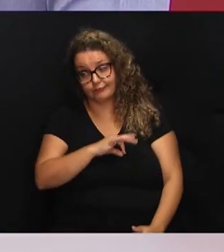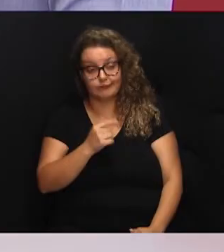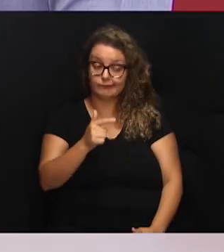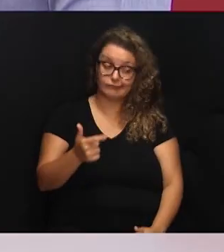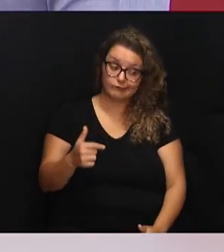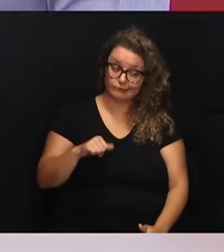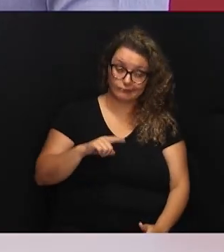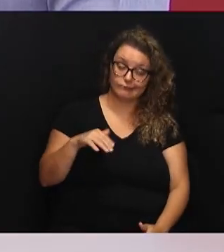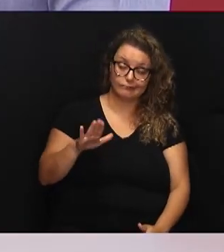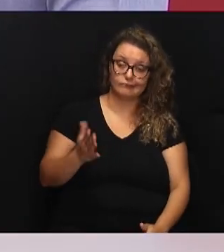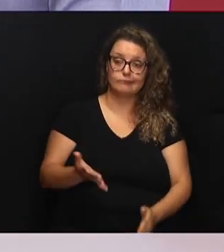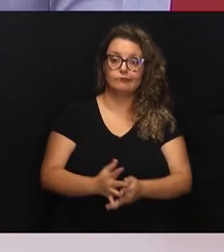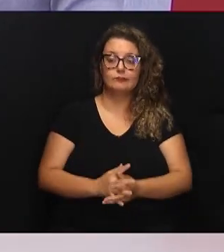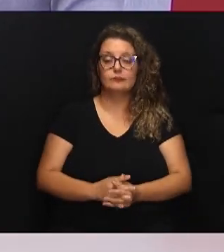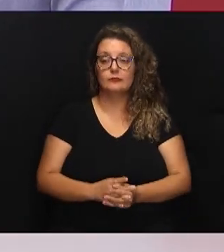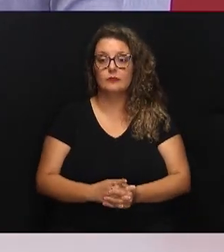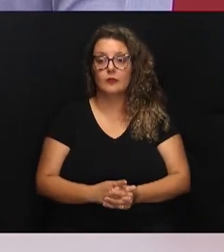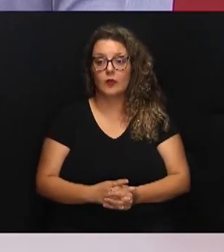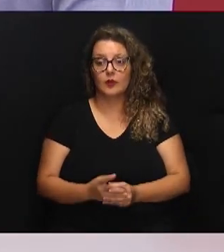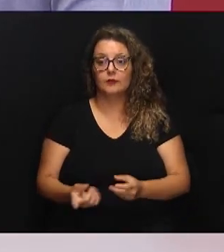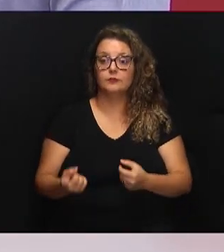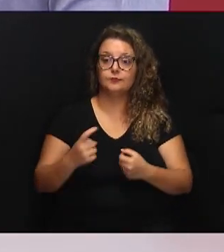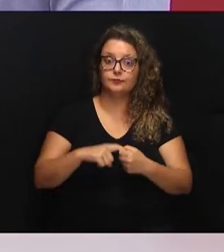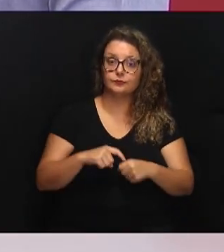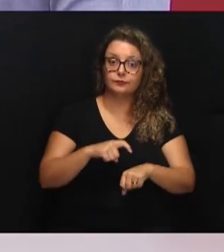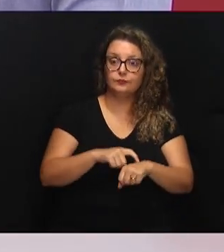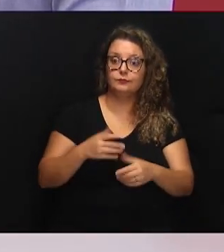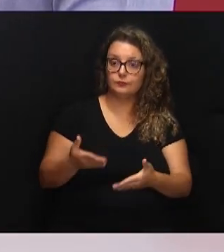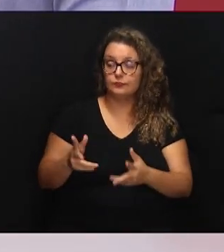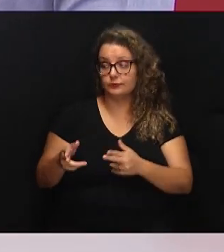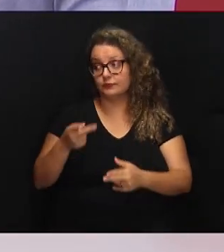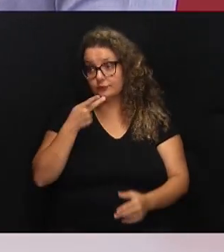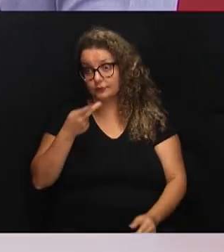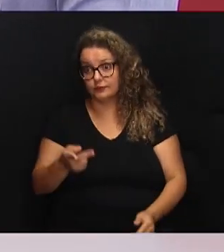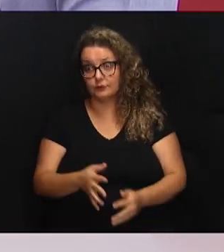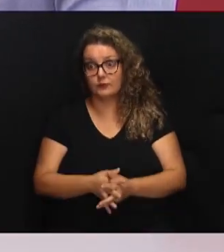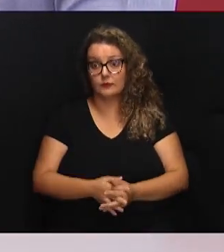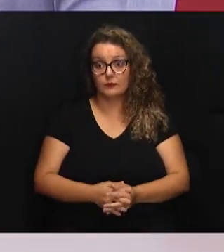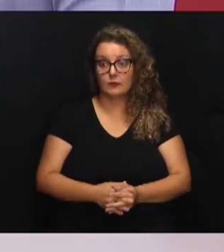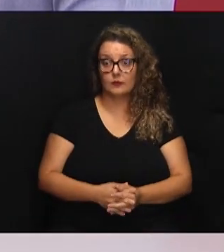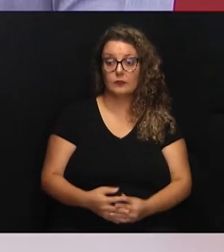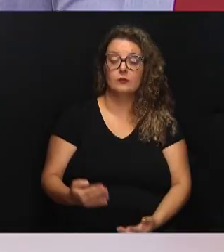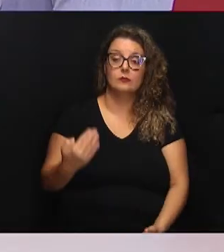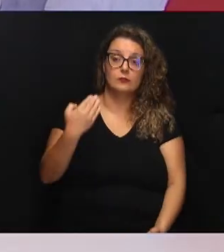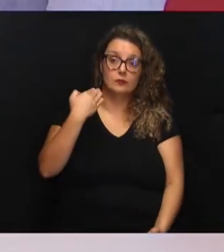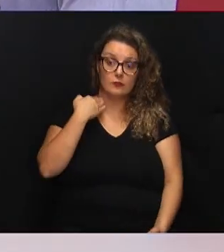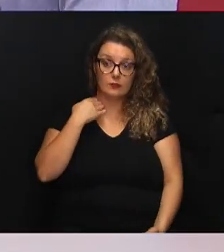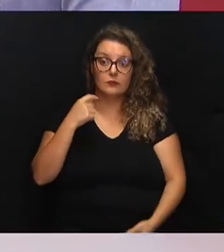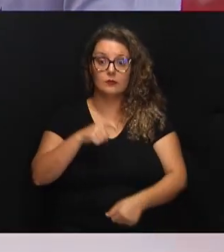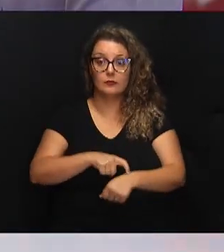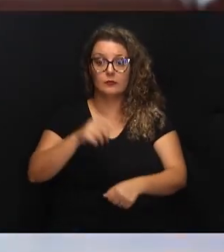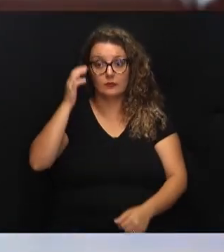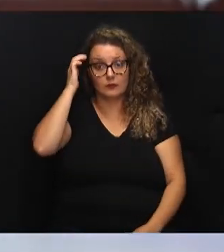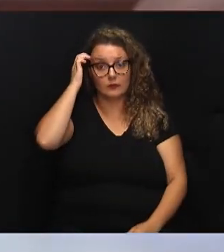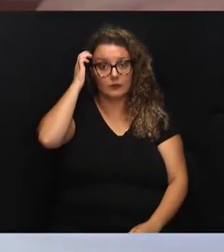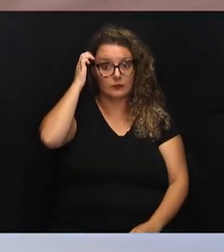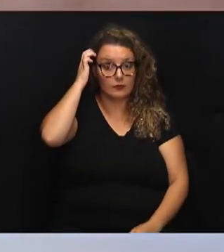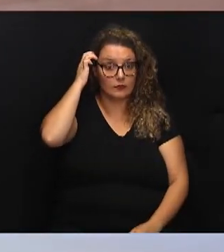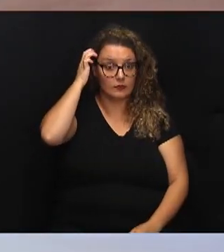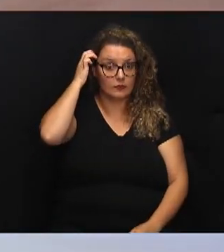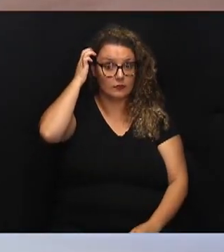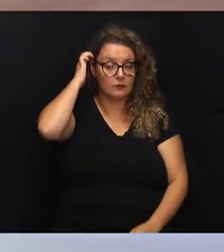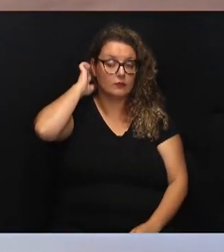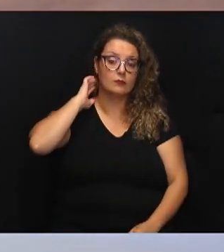mais, né? Então, voltamos para aquela situação que eu acabei de mencionar. O banco vai, nesse momento, acessar 10% do seu fundo